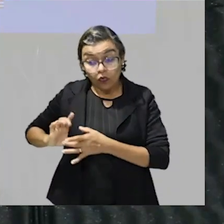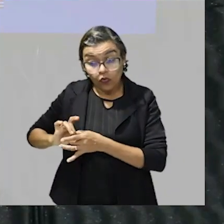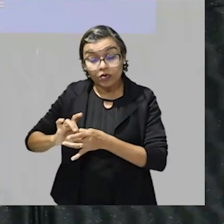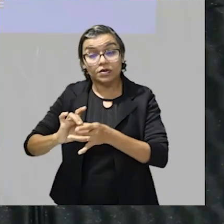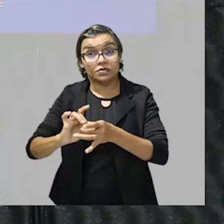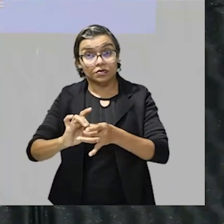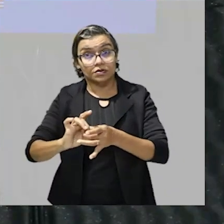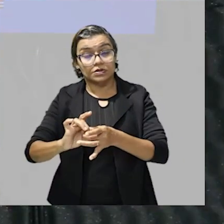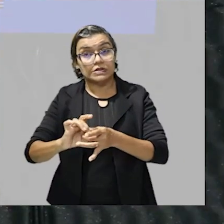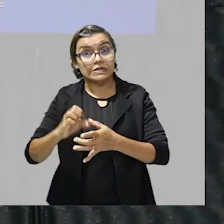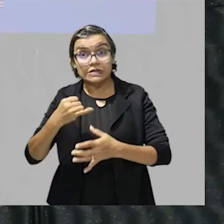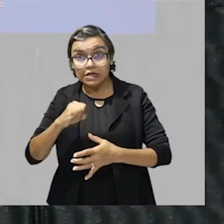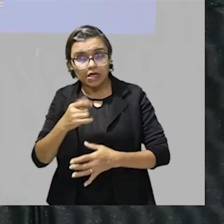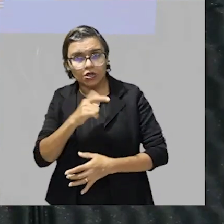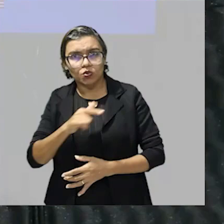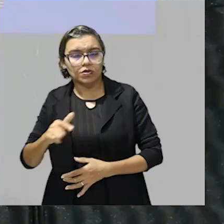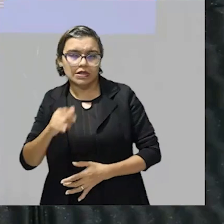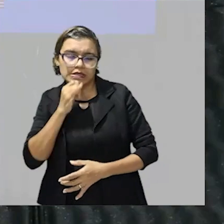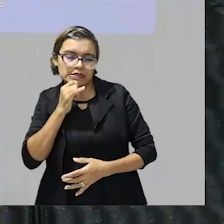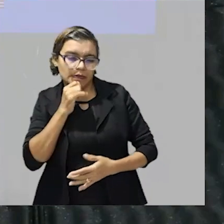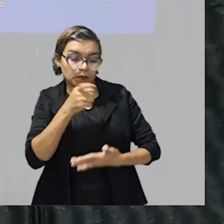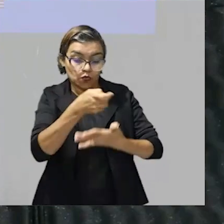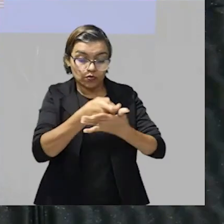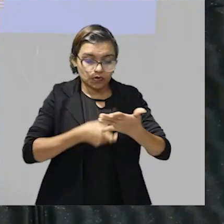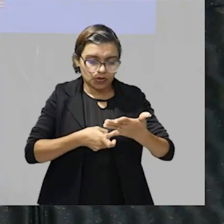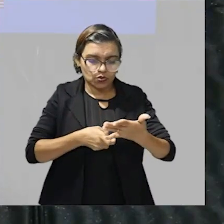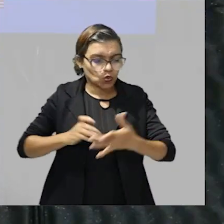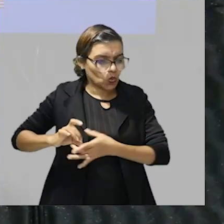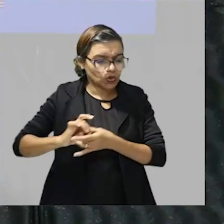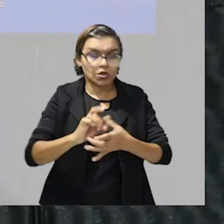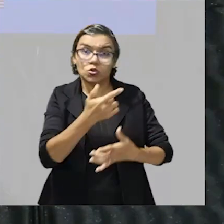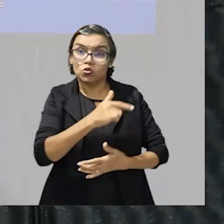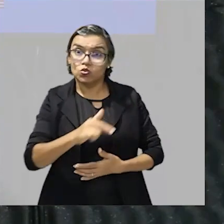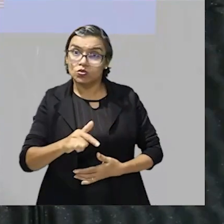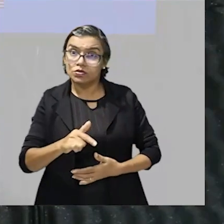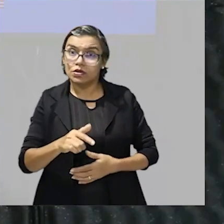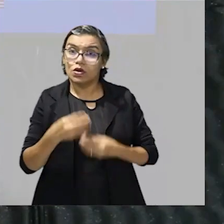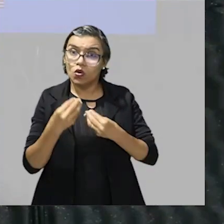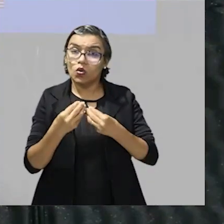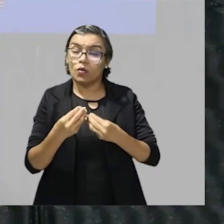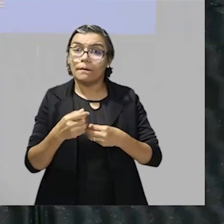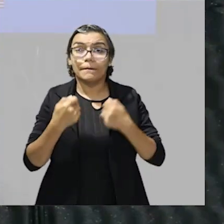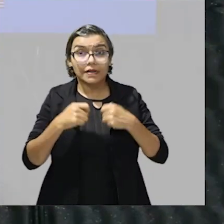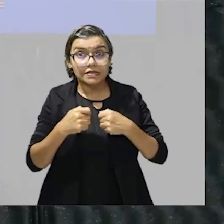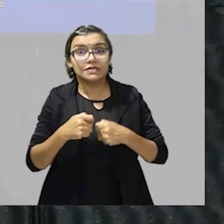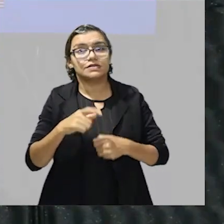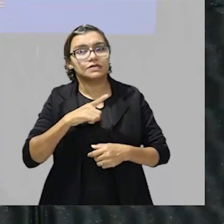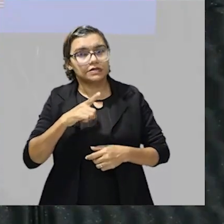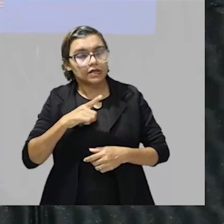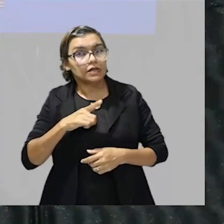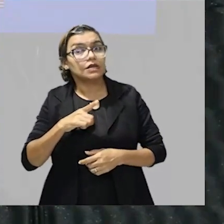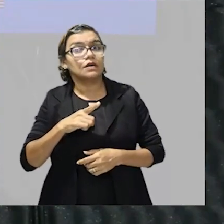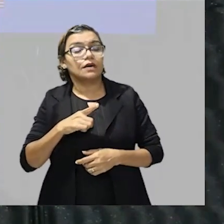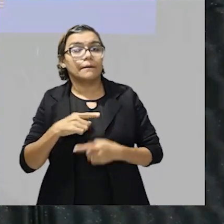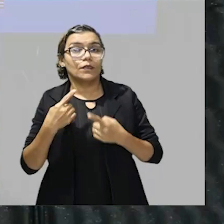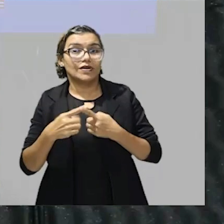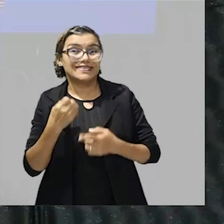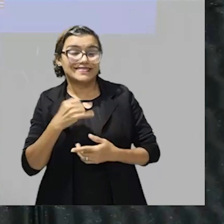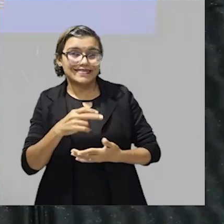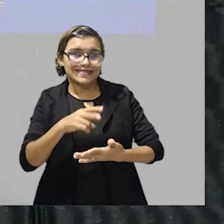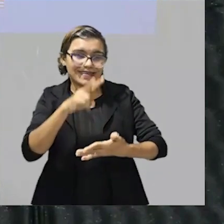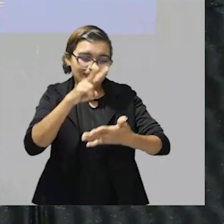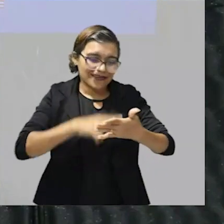fora de contexto né ou seja um trechinho uma coisa é pretexto para briga para intolerância